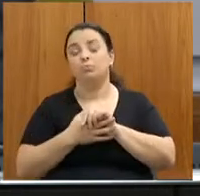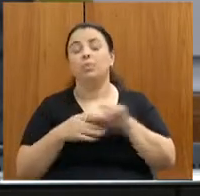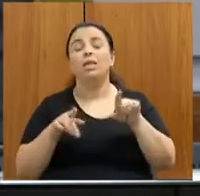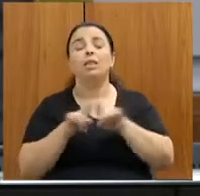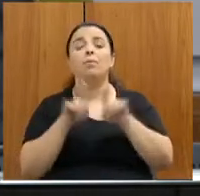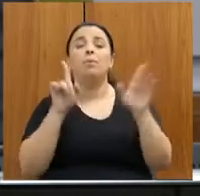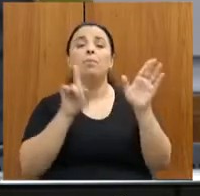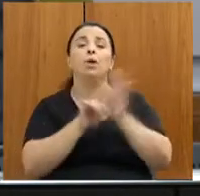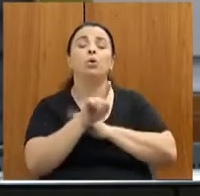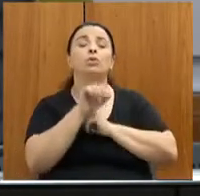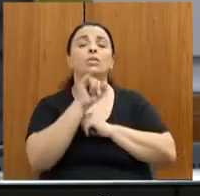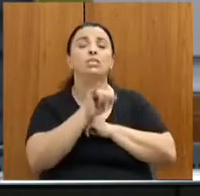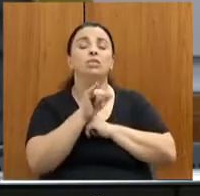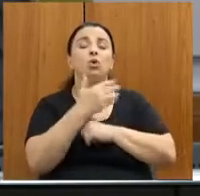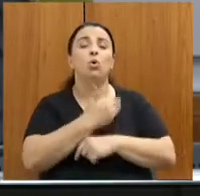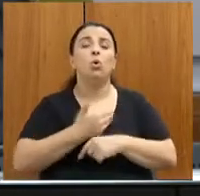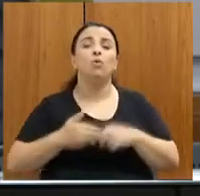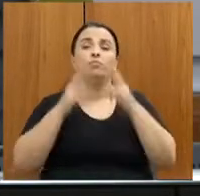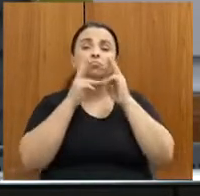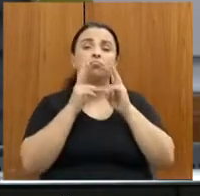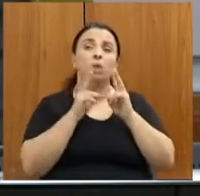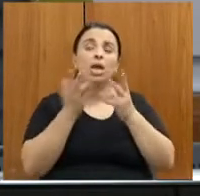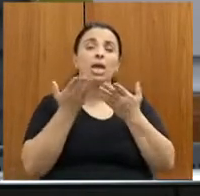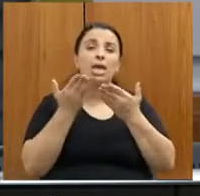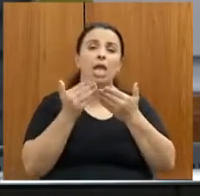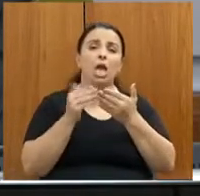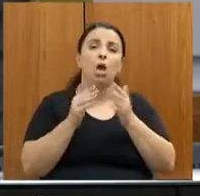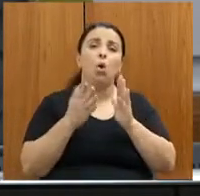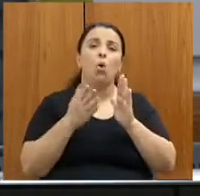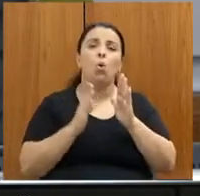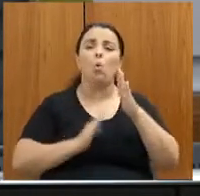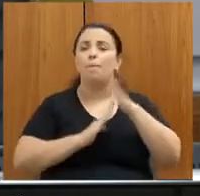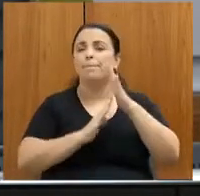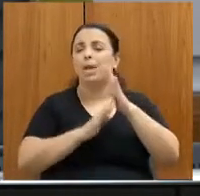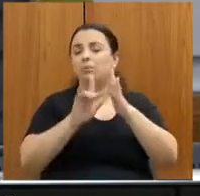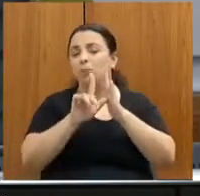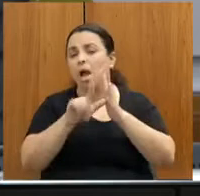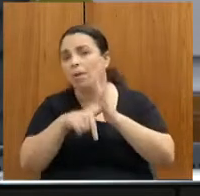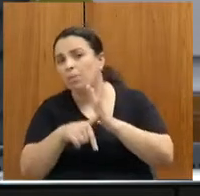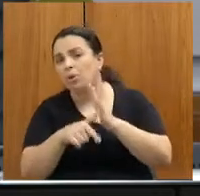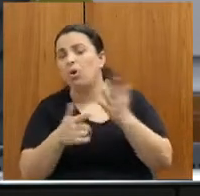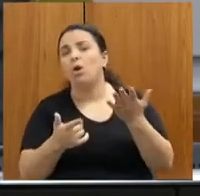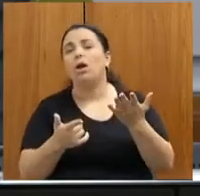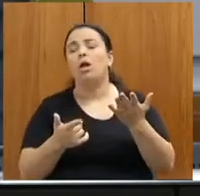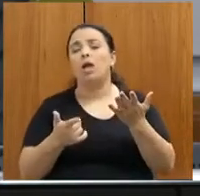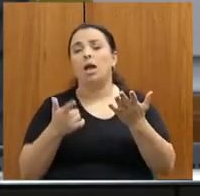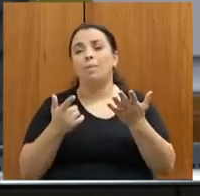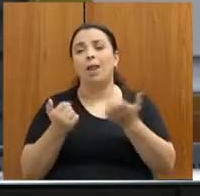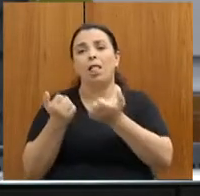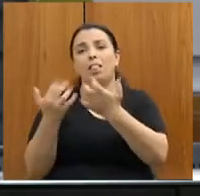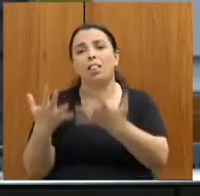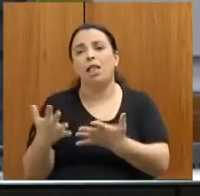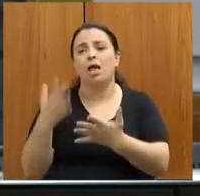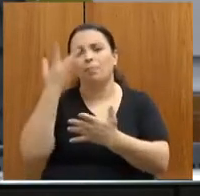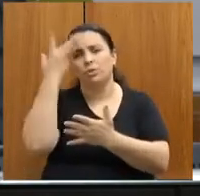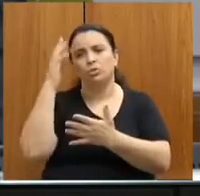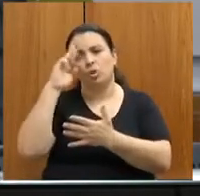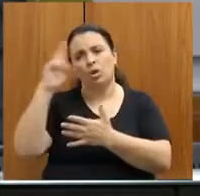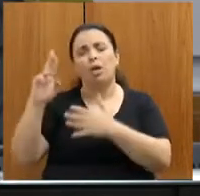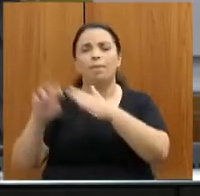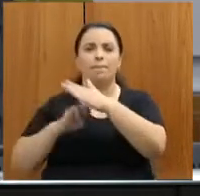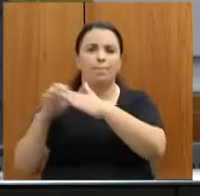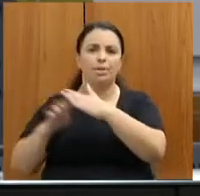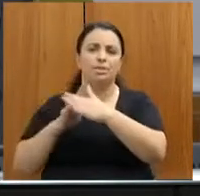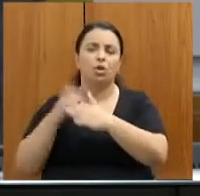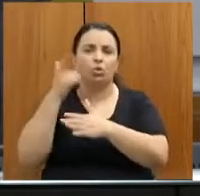tem também esse olhar de prorrogar algum prazo para facilitar a oportunidade dos empresários de